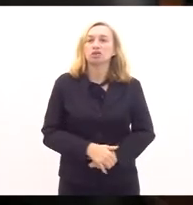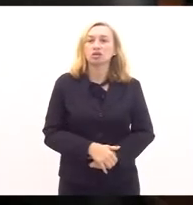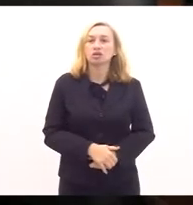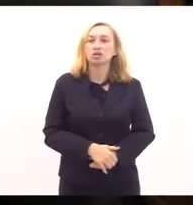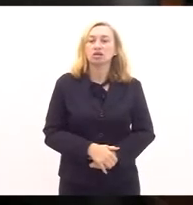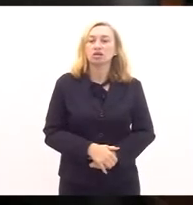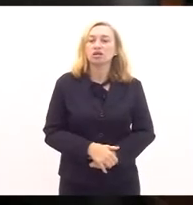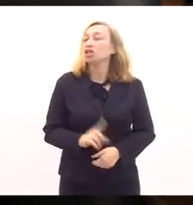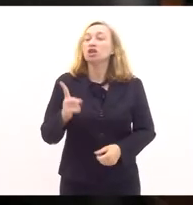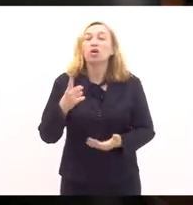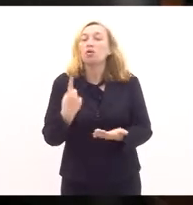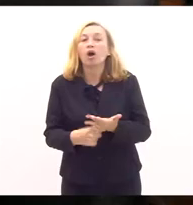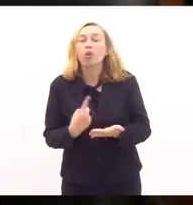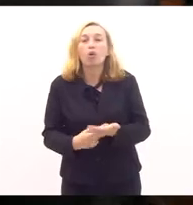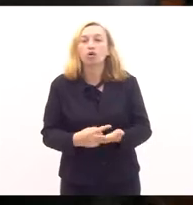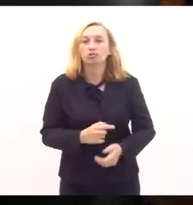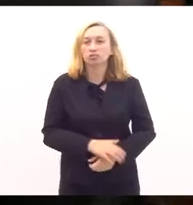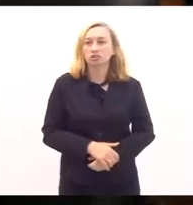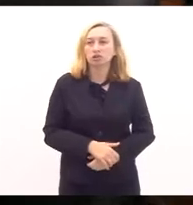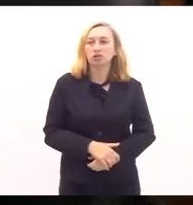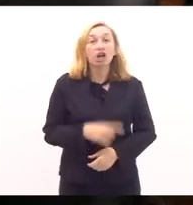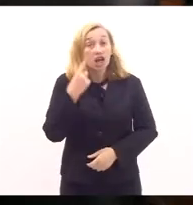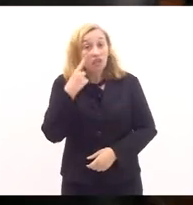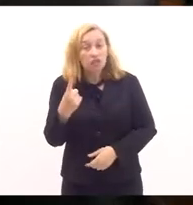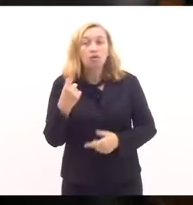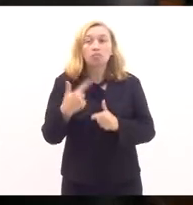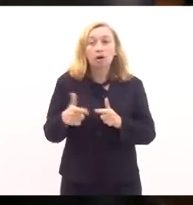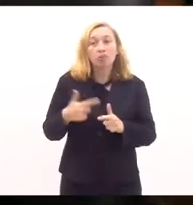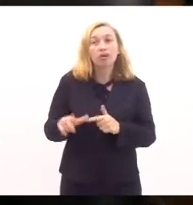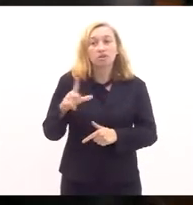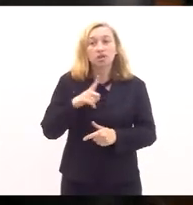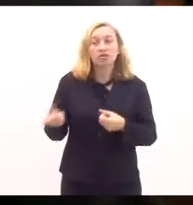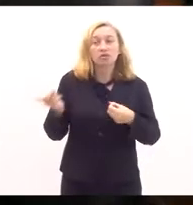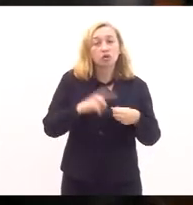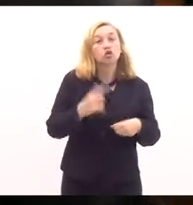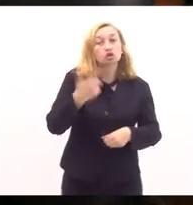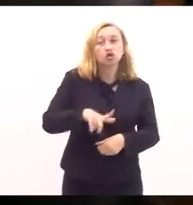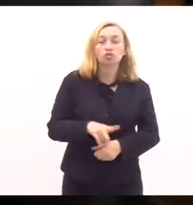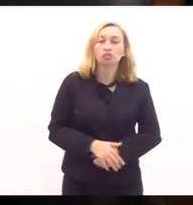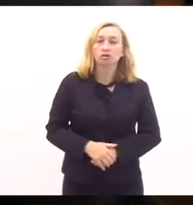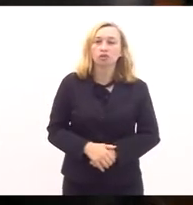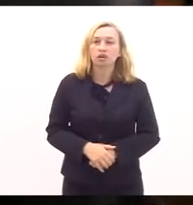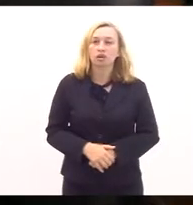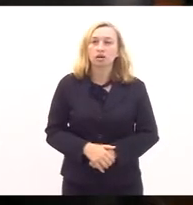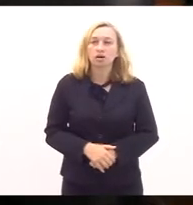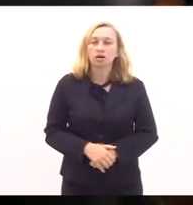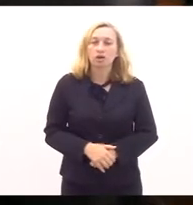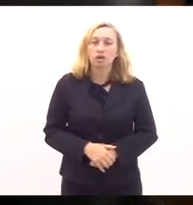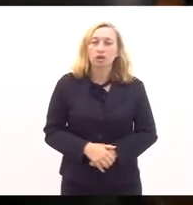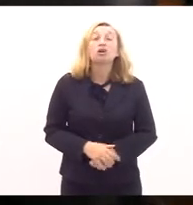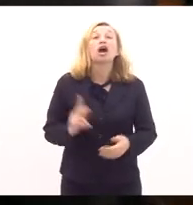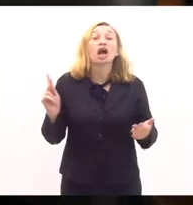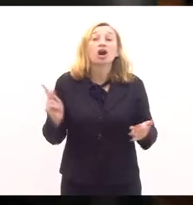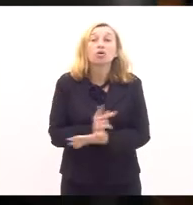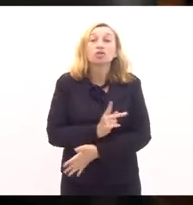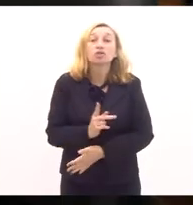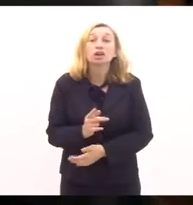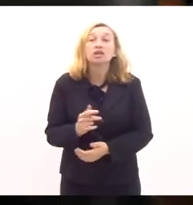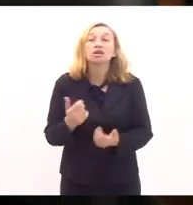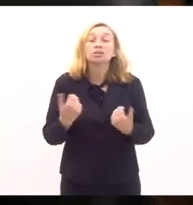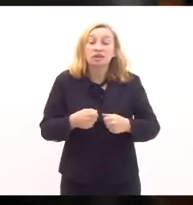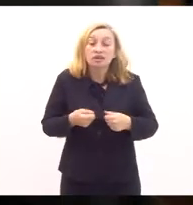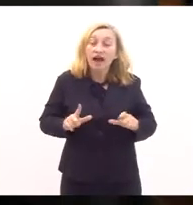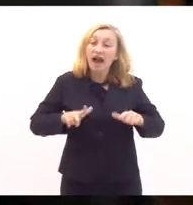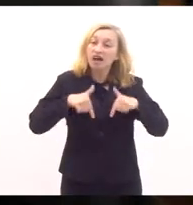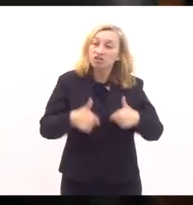não foi feito o acordo. Ele viu que deu problema para ele e voltou de novo. O que acontece é que nós temos que bater